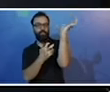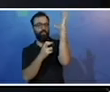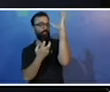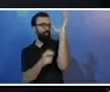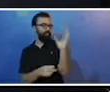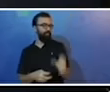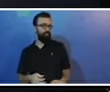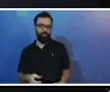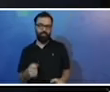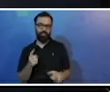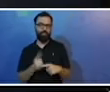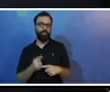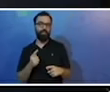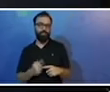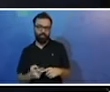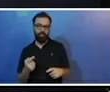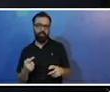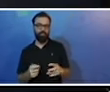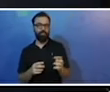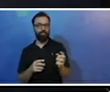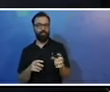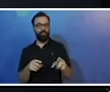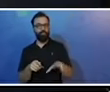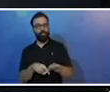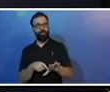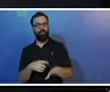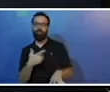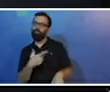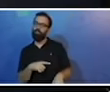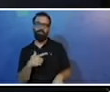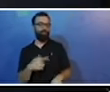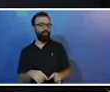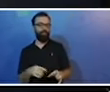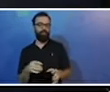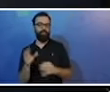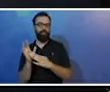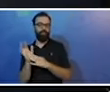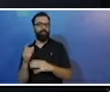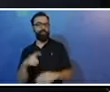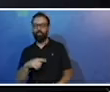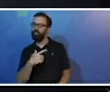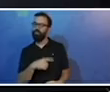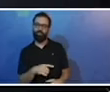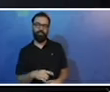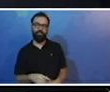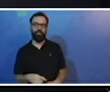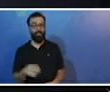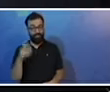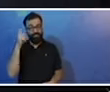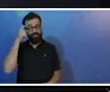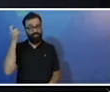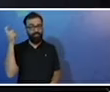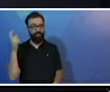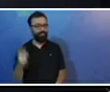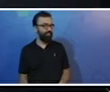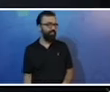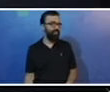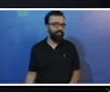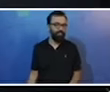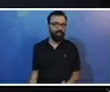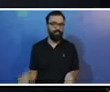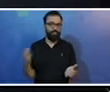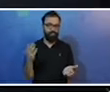limão porque elas não TM pés porque elas não têm mãos bem facinha a nossa música né Vamos